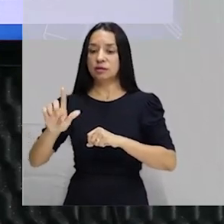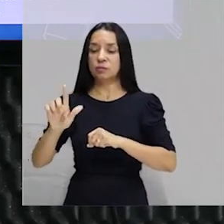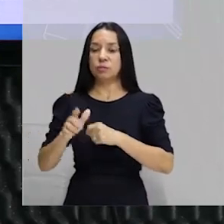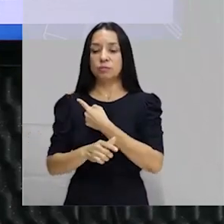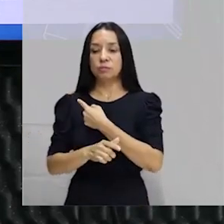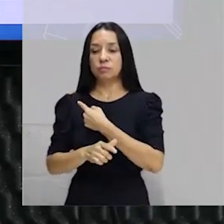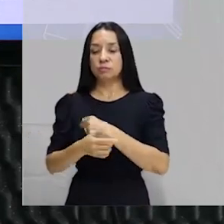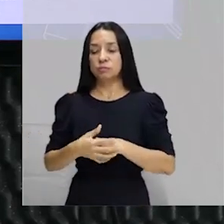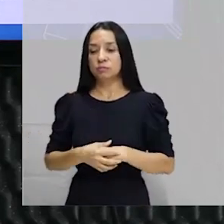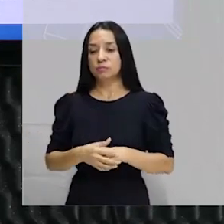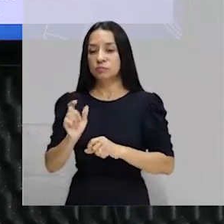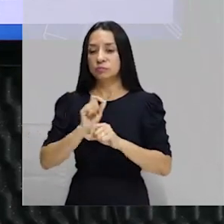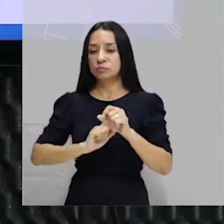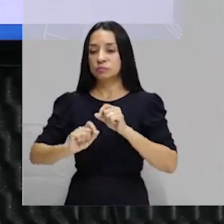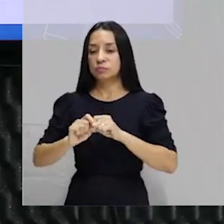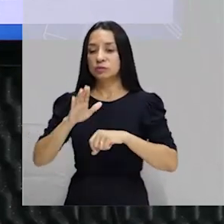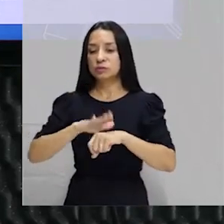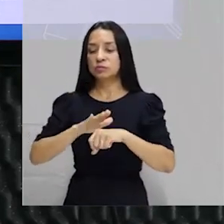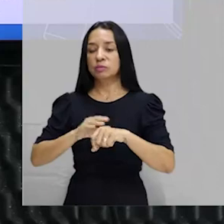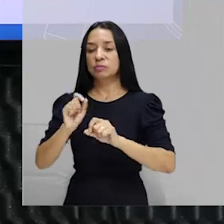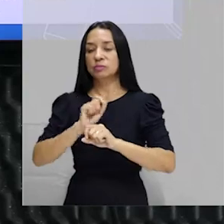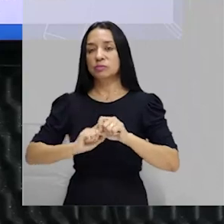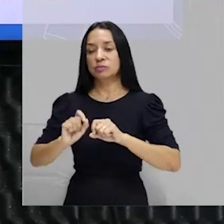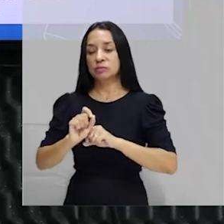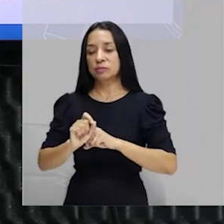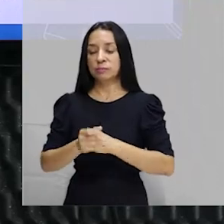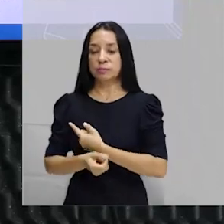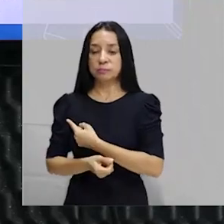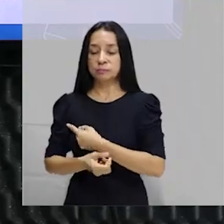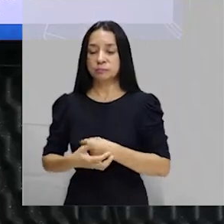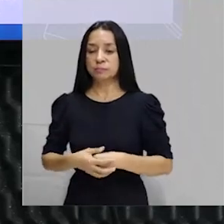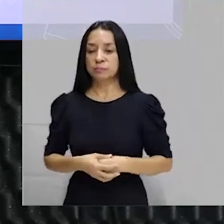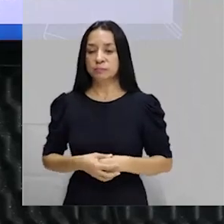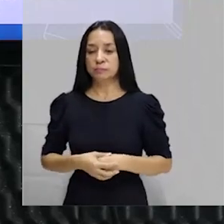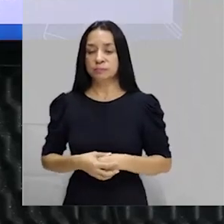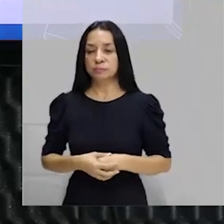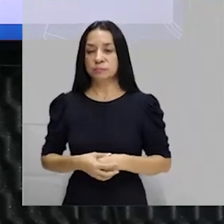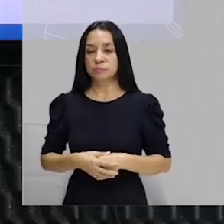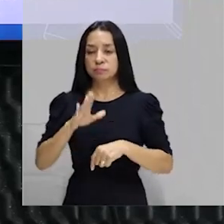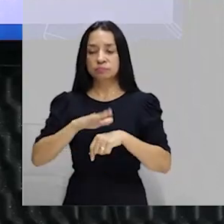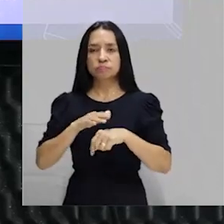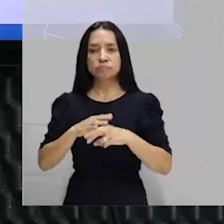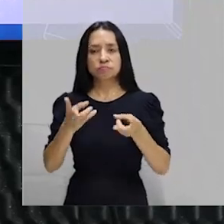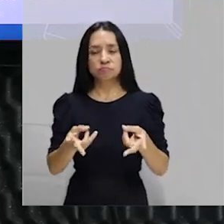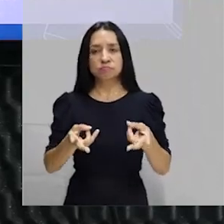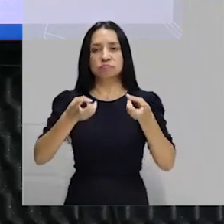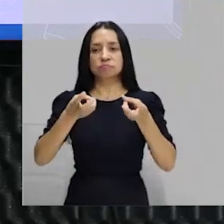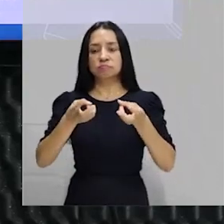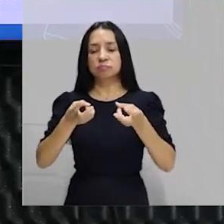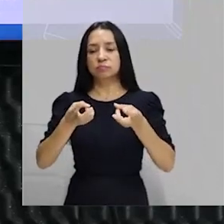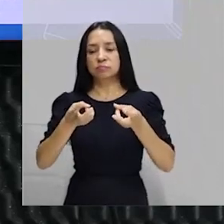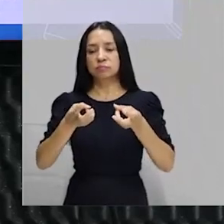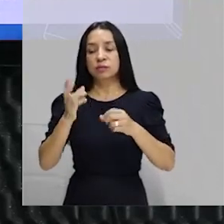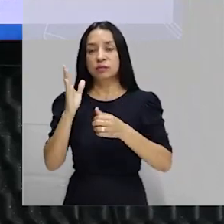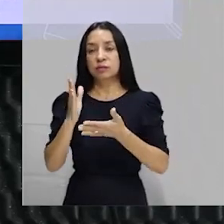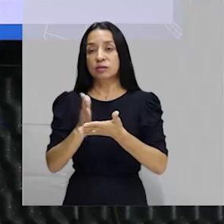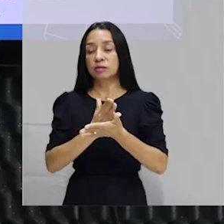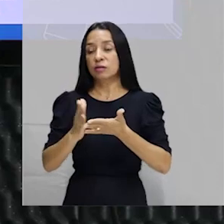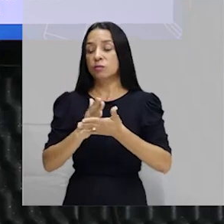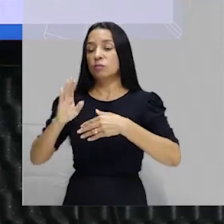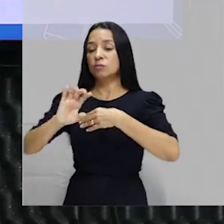nas atividades industriais, seguindo aí o chamado princípio neoliberal. E aí, galera, já no século XX, o